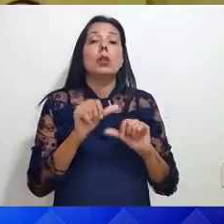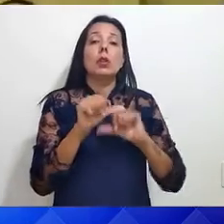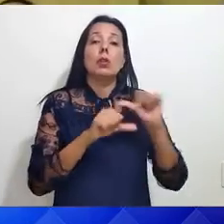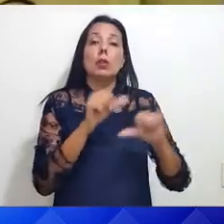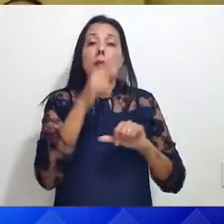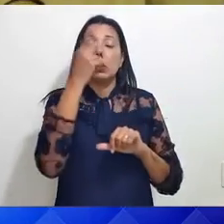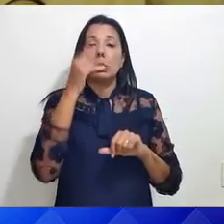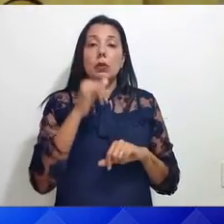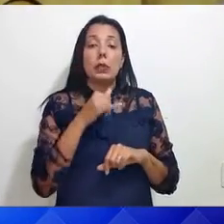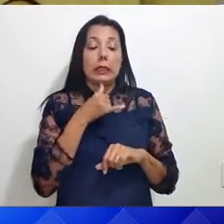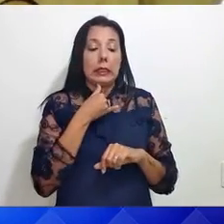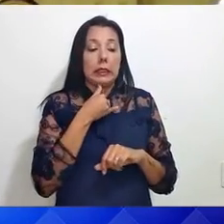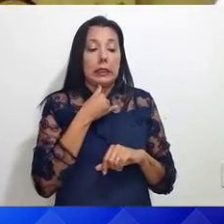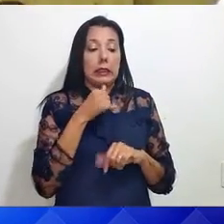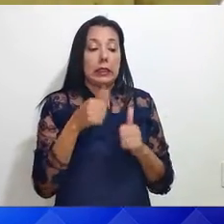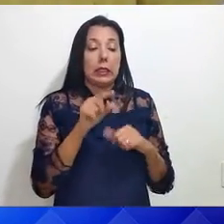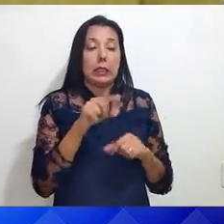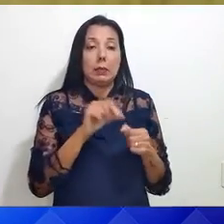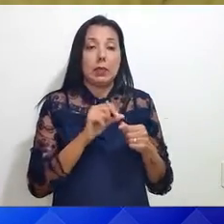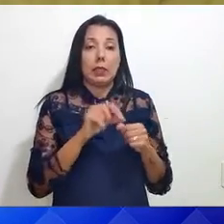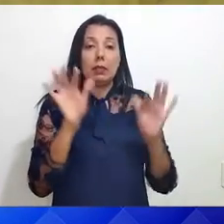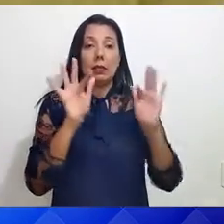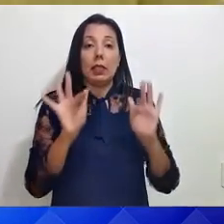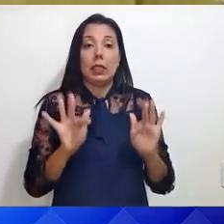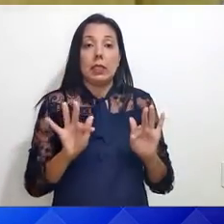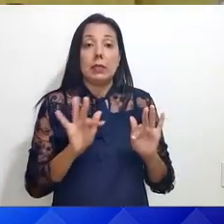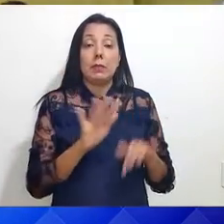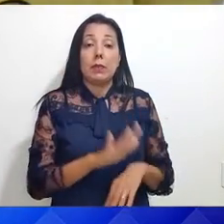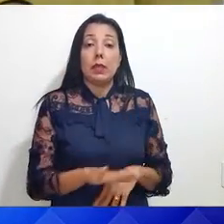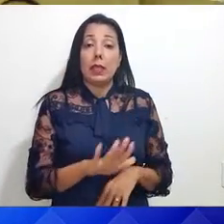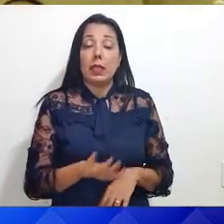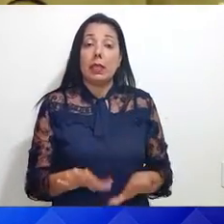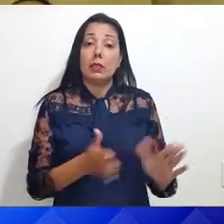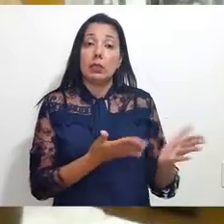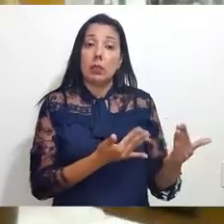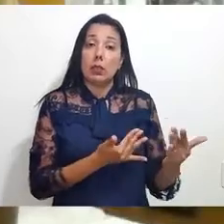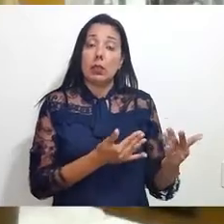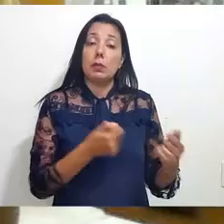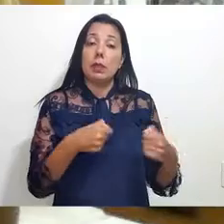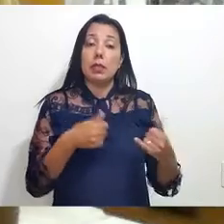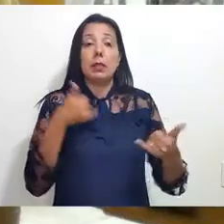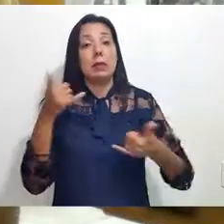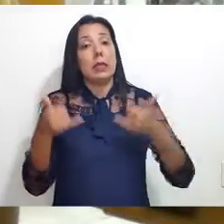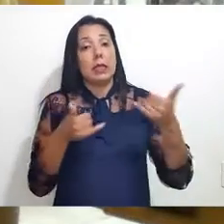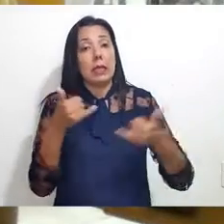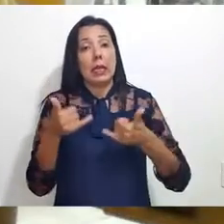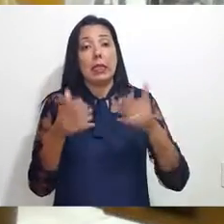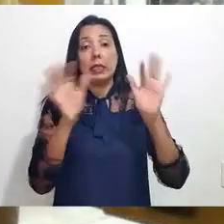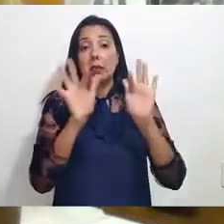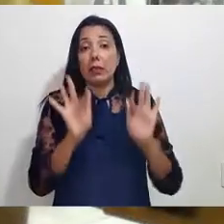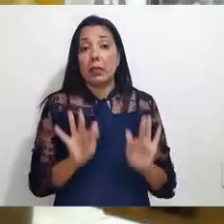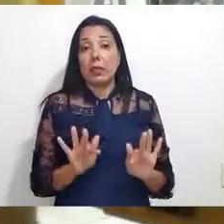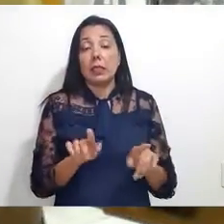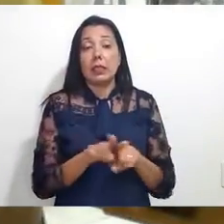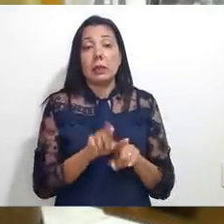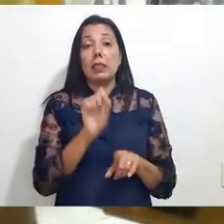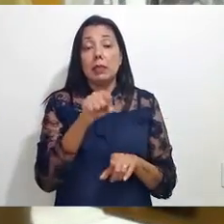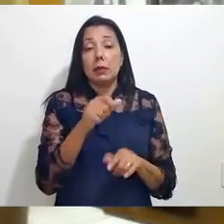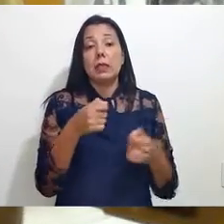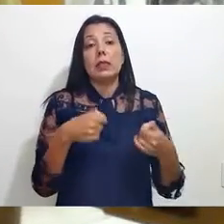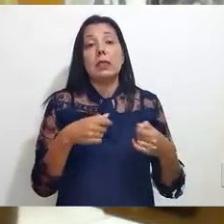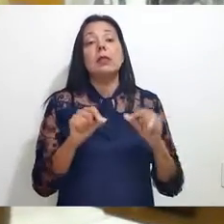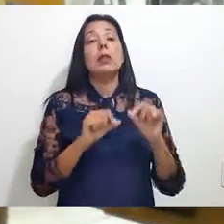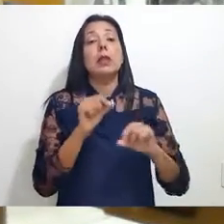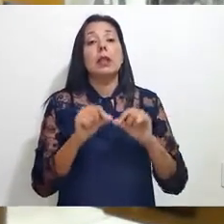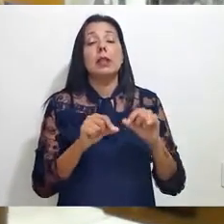Queria agradecer, deixar um forte abraço para a Moniquinha, para a Thelma, para você, Paulo, e dizer que estou muito feliz em fazer